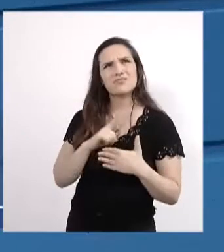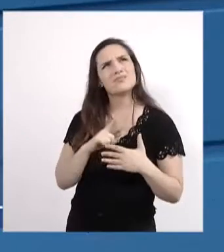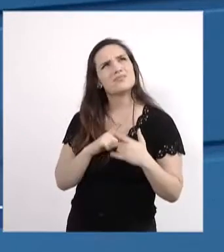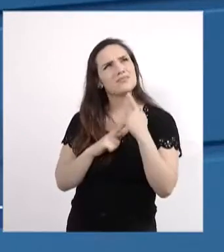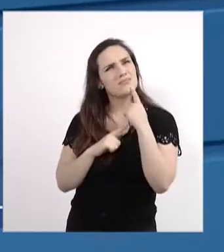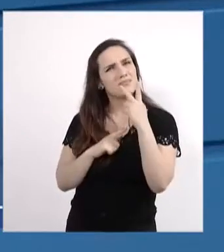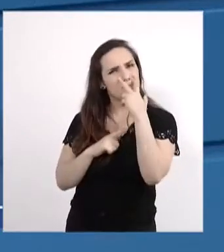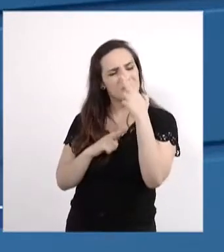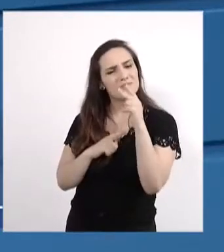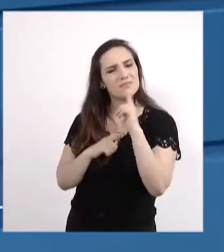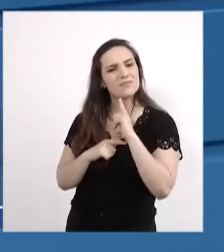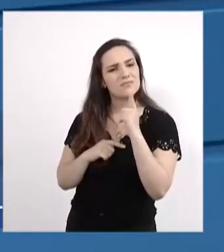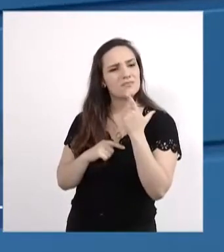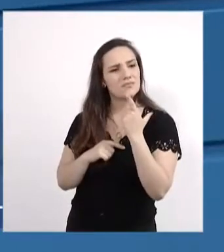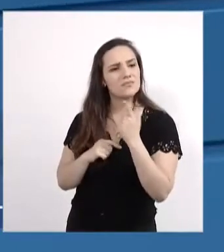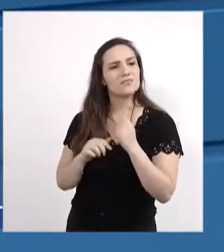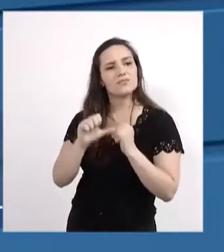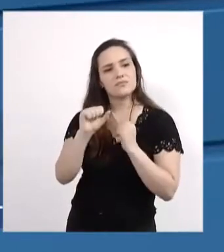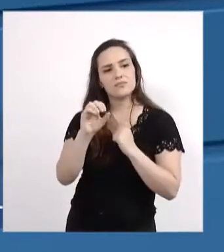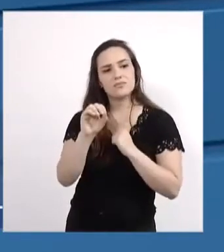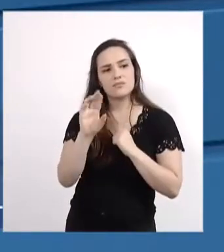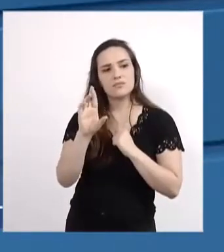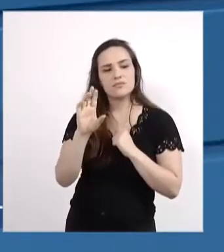se não me falha a memória... Sonora.